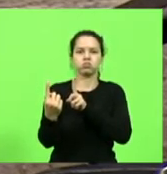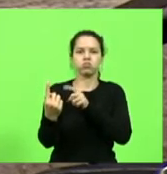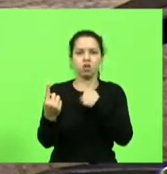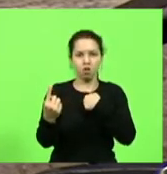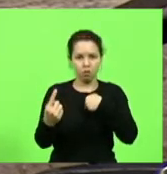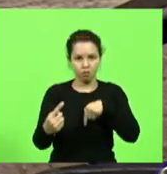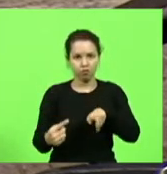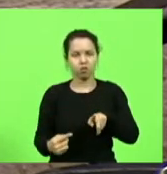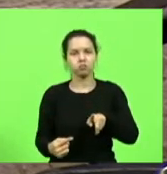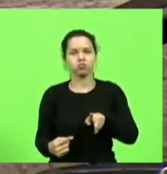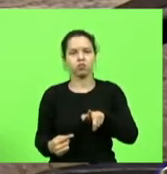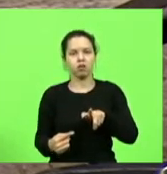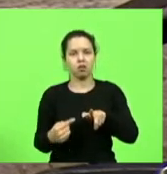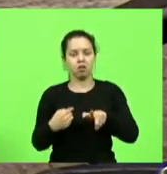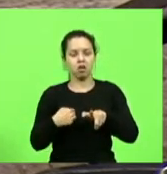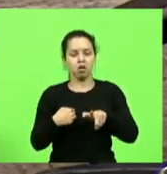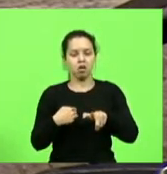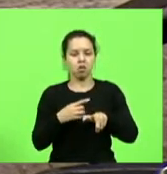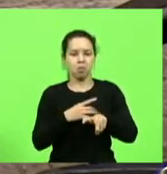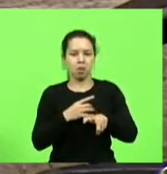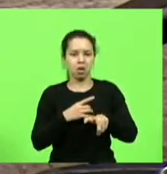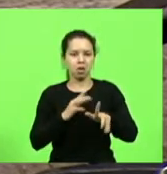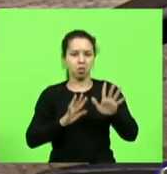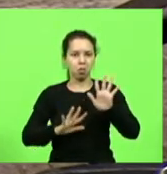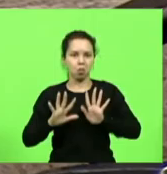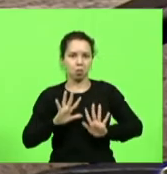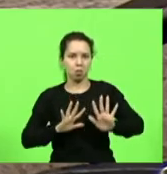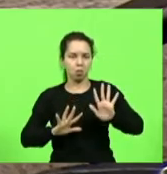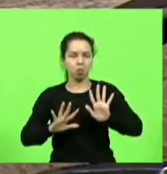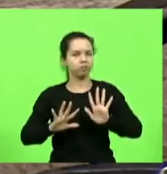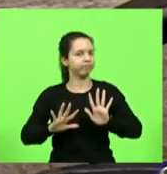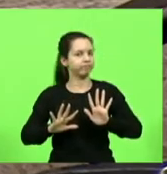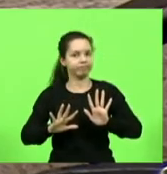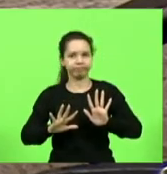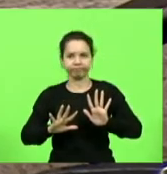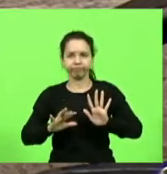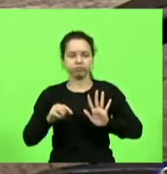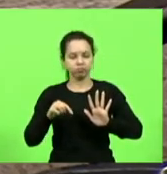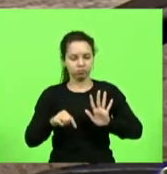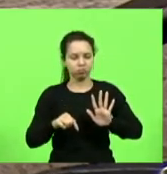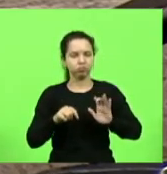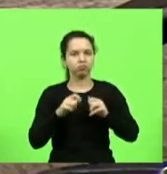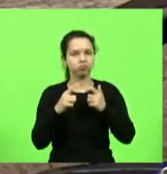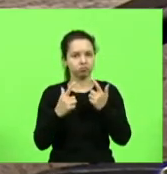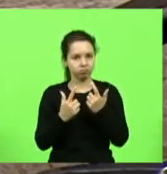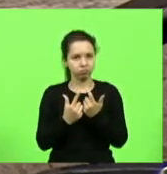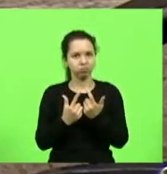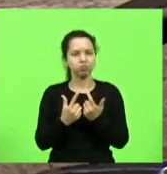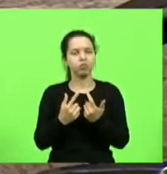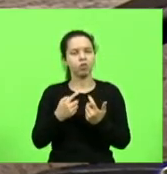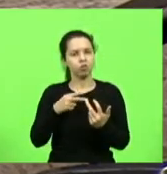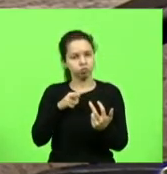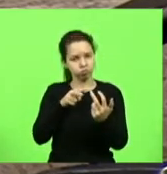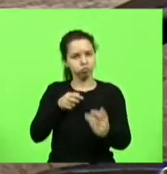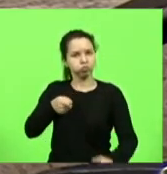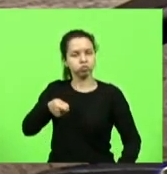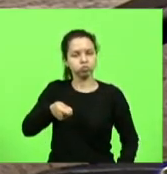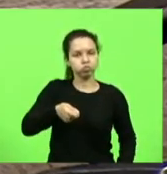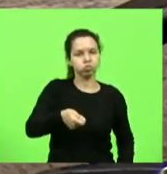Não titubeei quando foi necessário aqui dentro dessa casa. Olhei e cravei a espada.